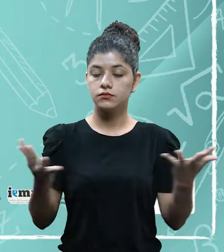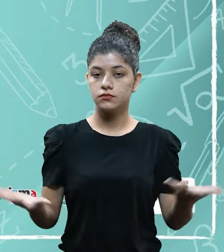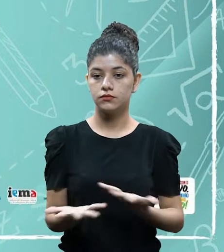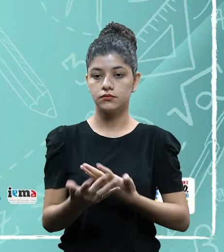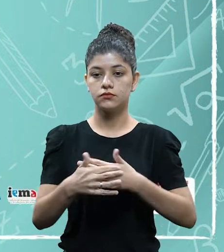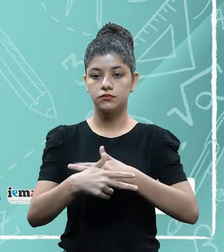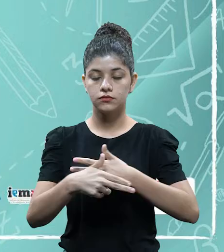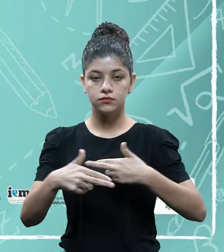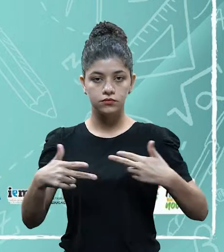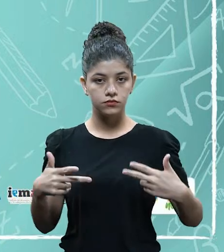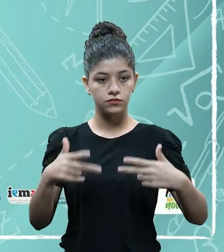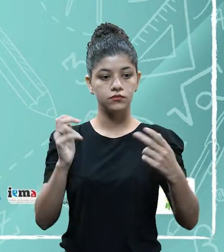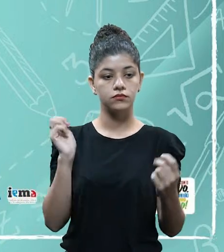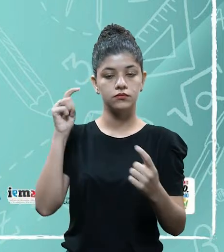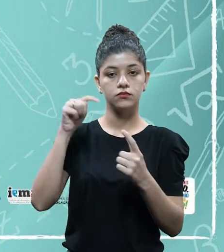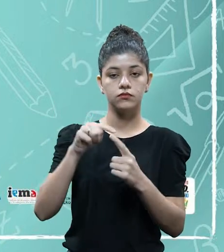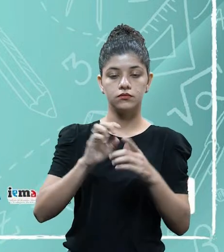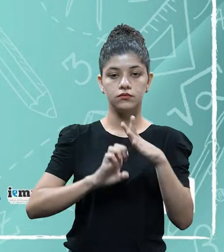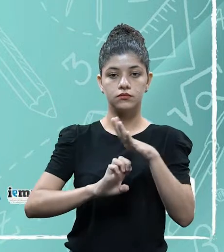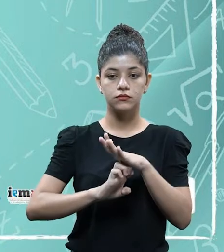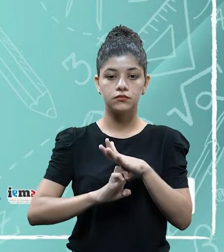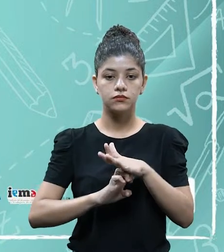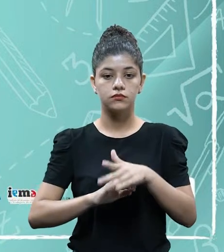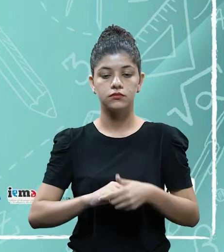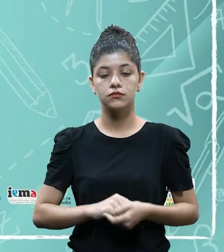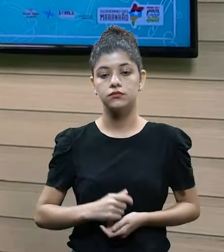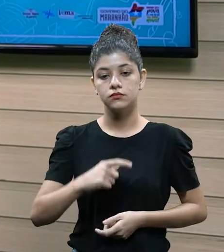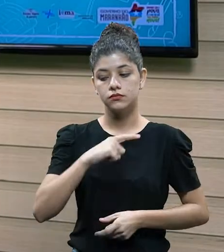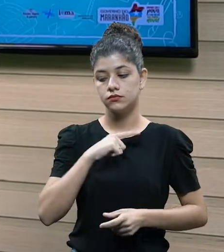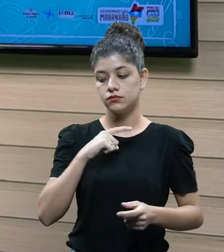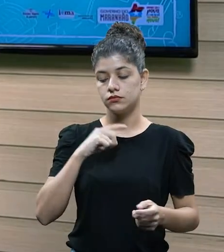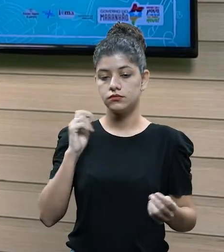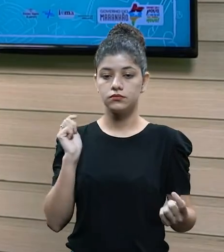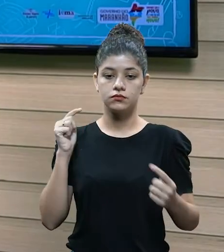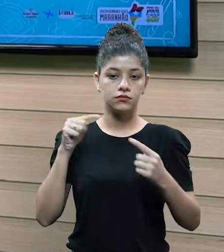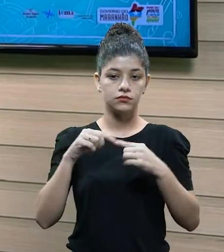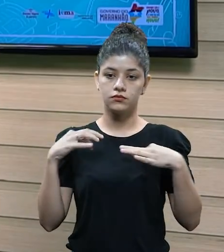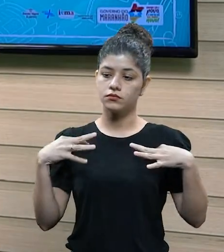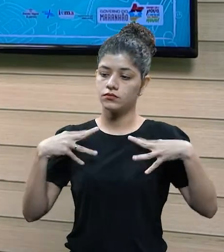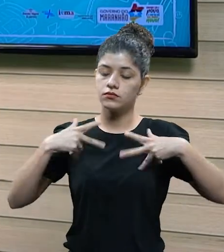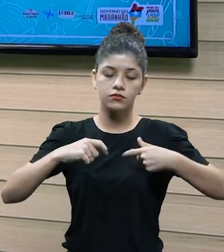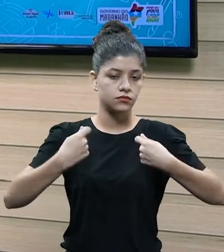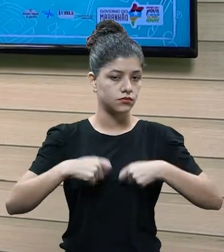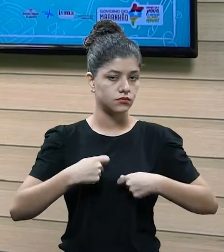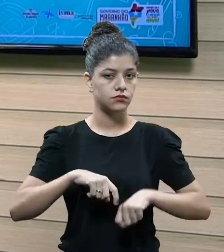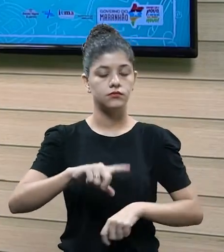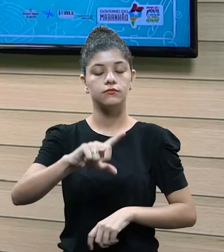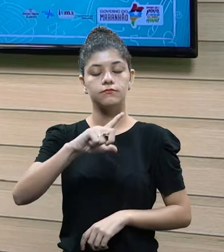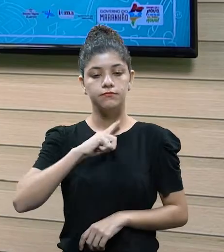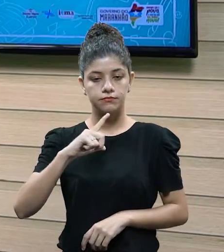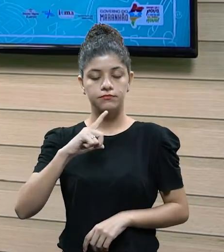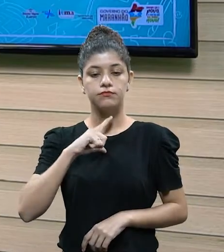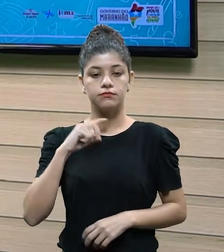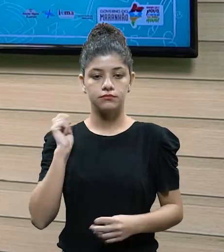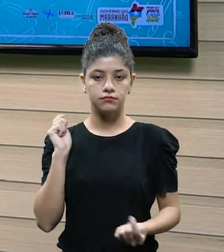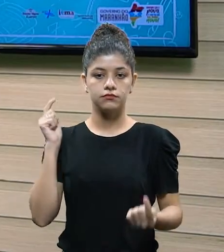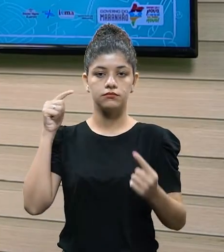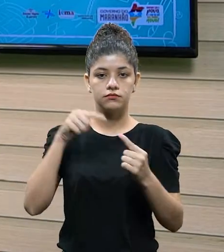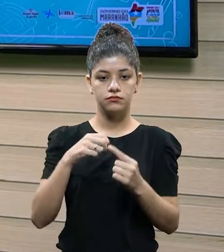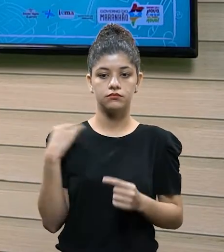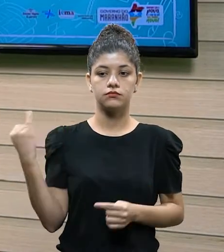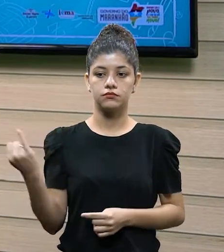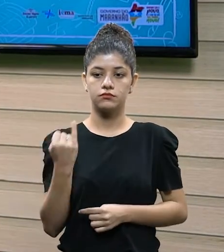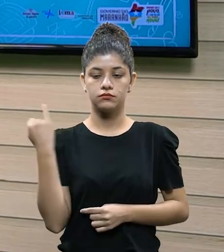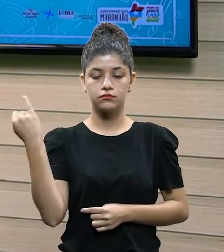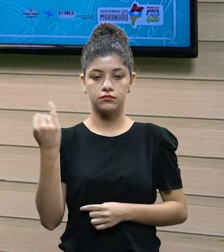os demais a cumprirem os objetivos da empresa. Tem os objetivos, todo mundo tem que vestir essa camisa da empresa, todo mundo tem que se